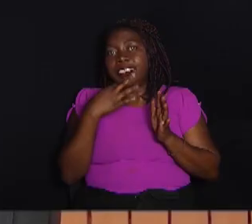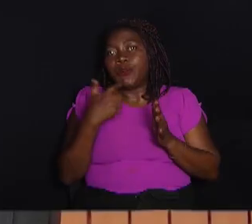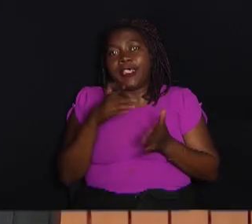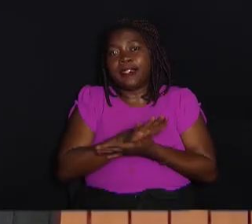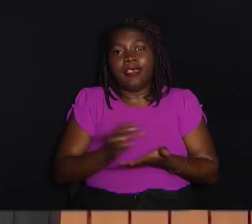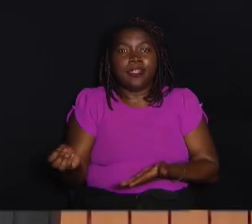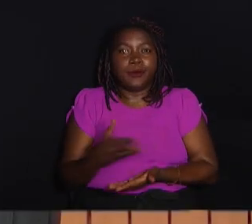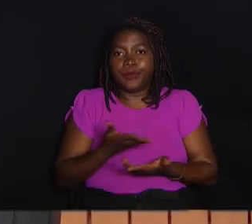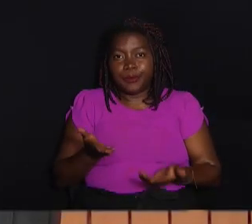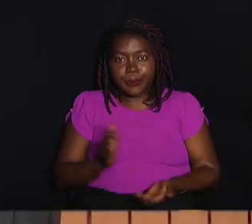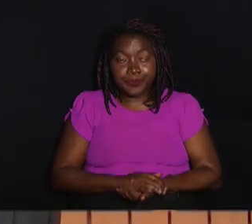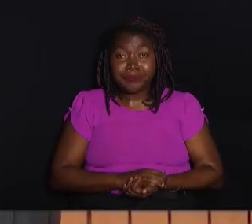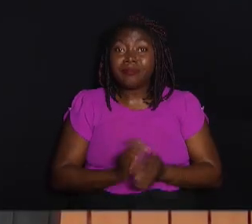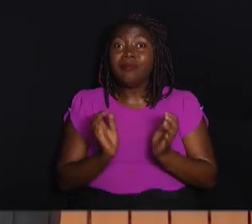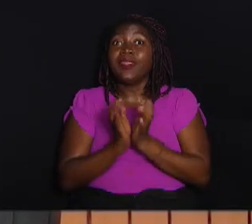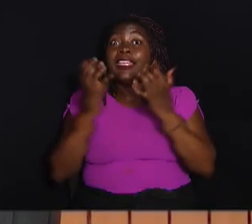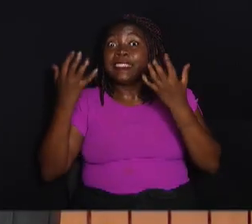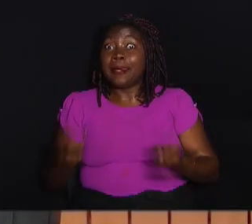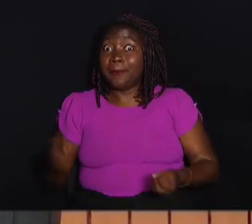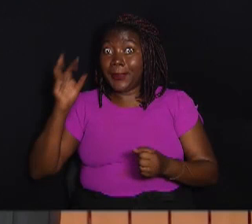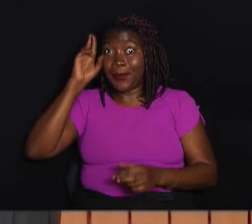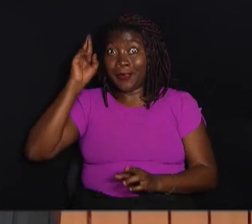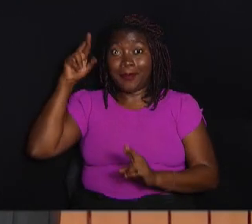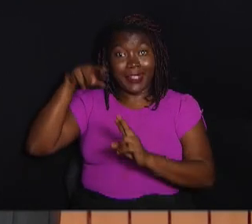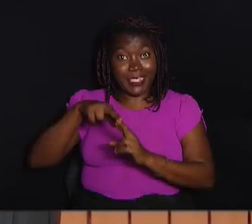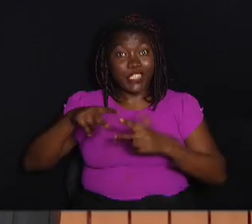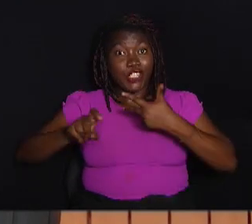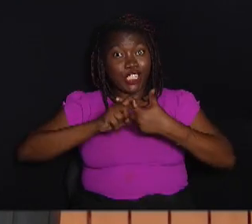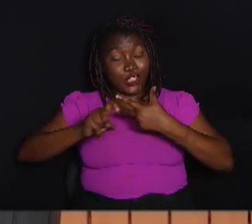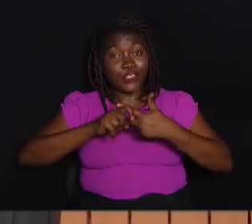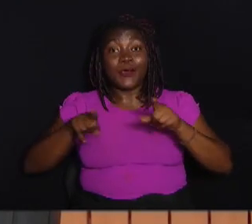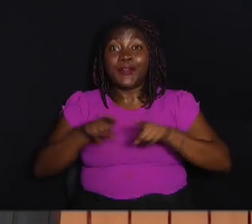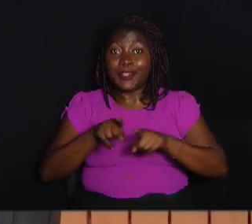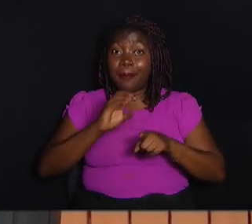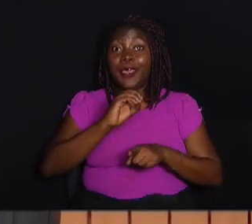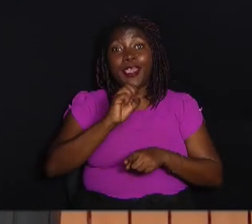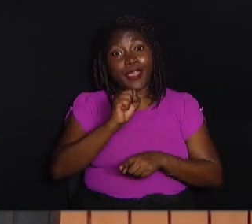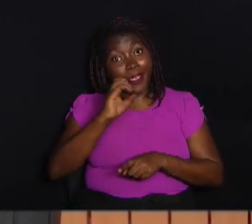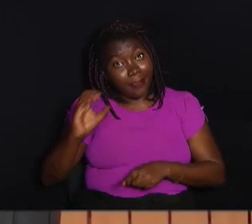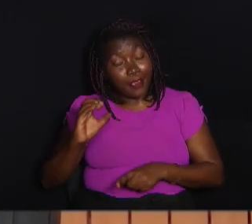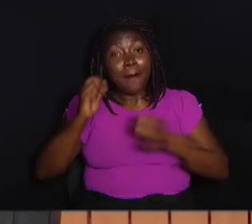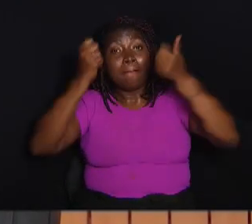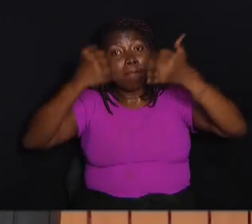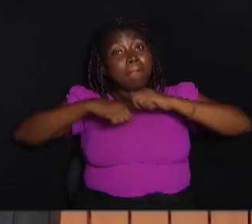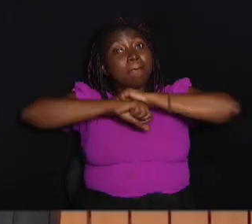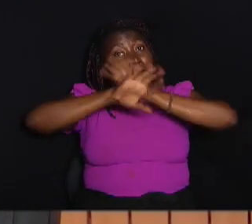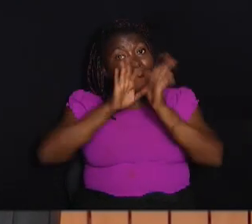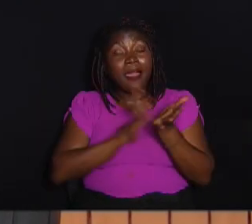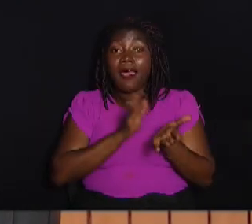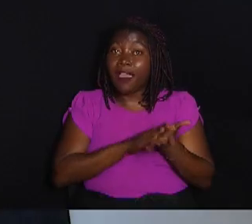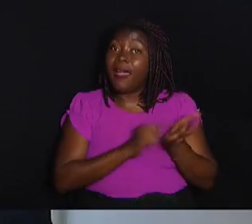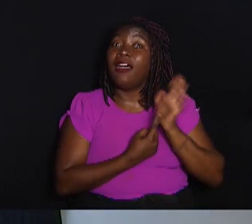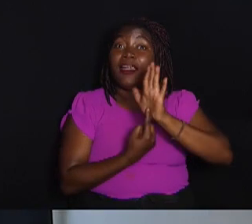sentido a comissão recebeu representantes do executivo e da sociedade civ para esclarecimento das demandas